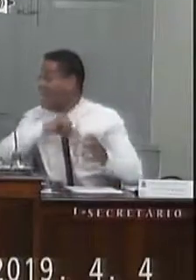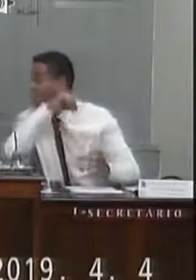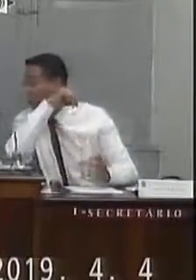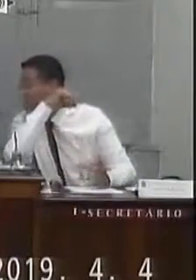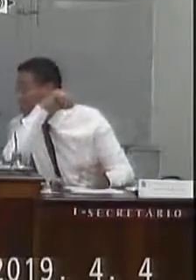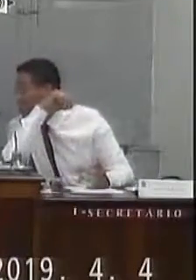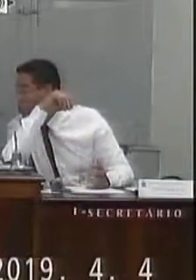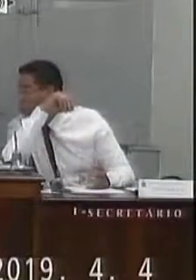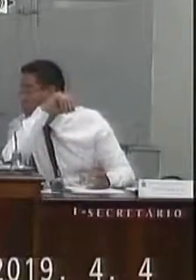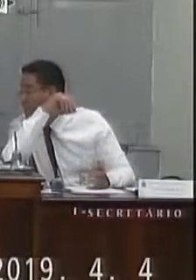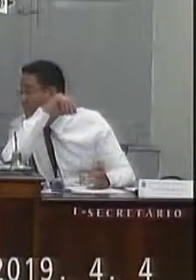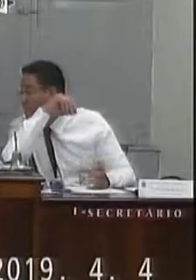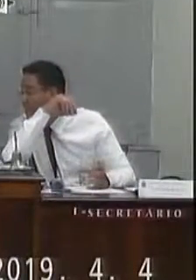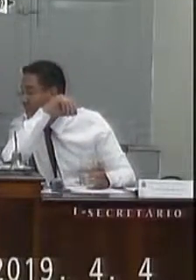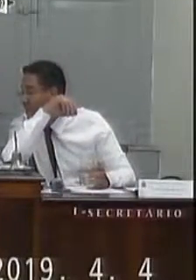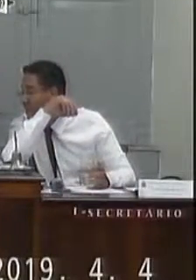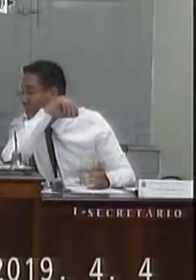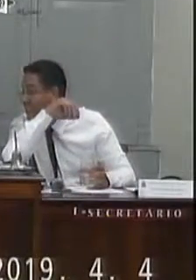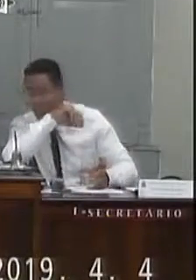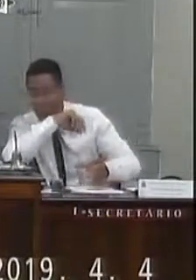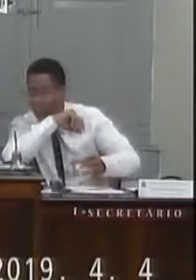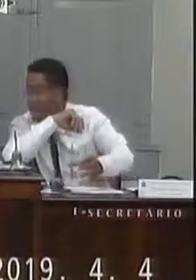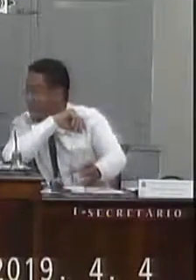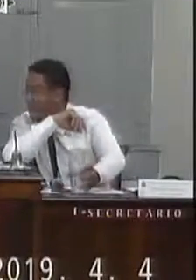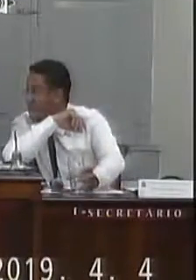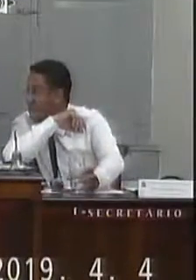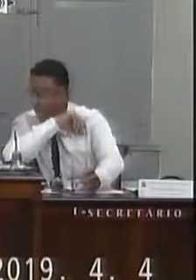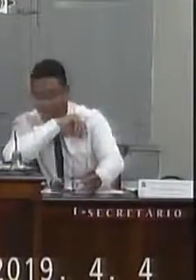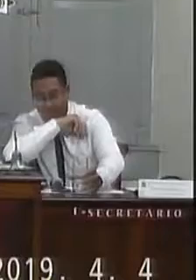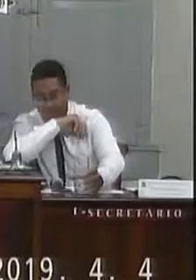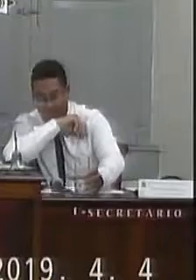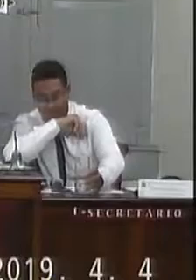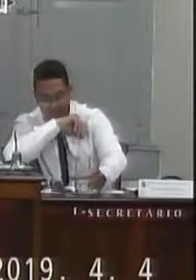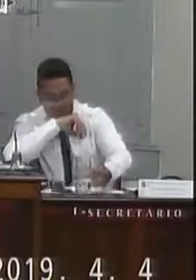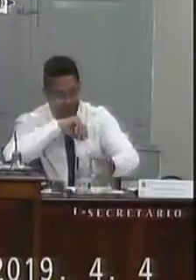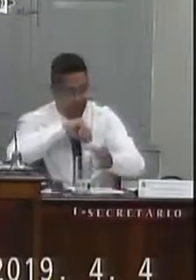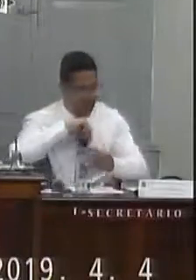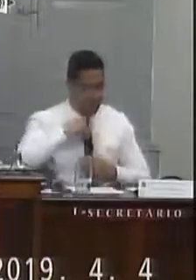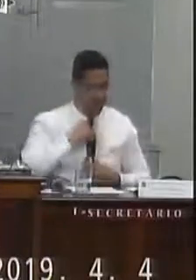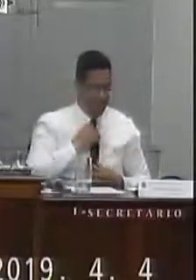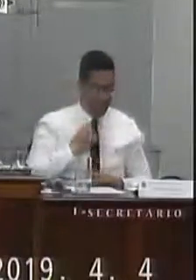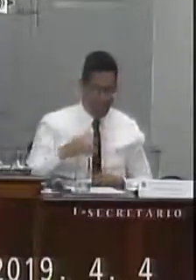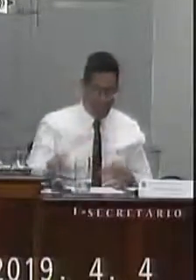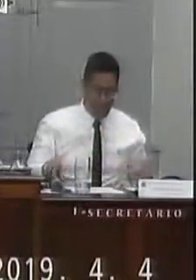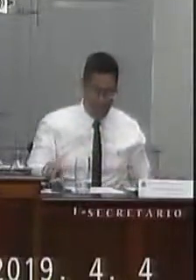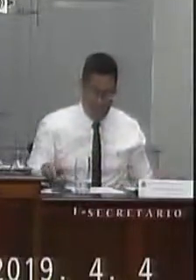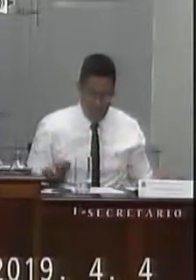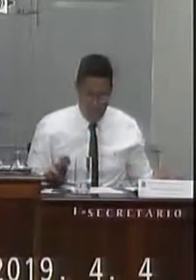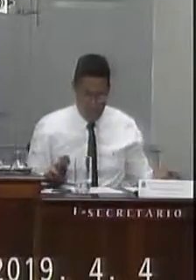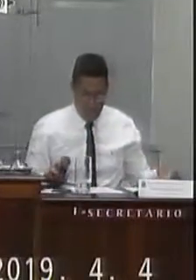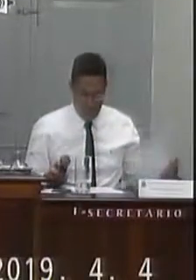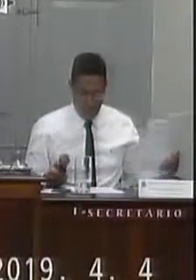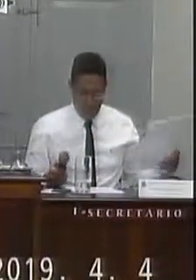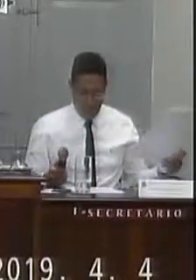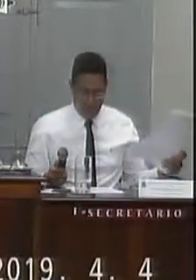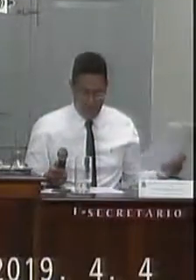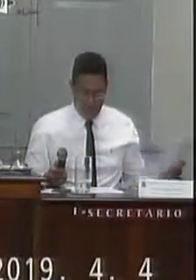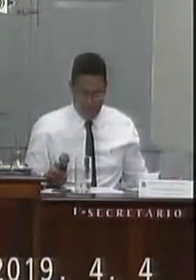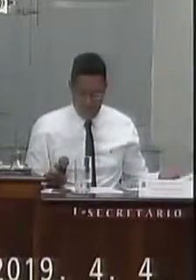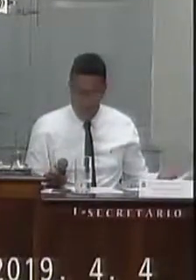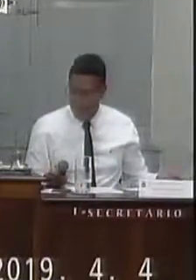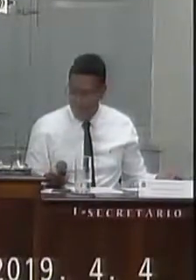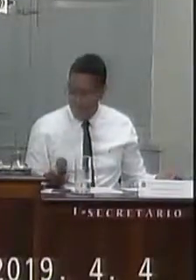passam muito pela mão deles. Então a eficiência deles é que vai nos dizer se nós vamos ser uns bons políticos ou não, que às